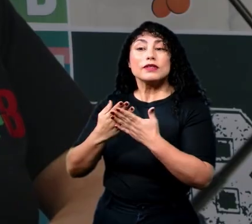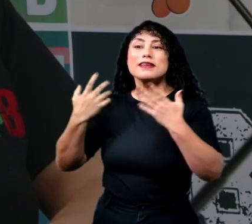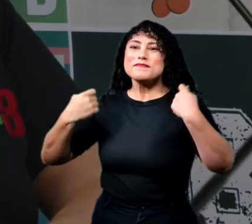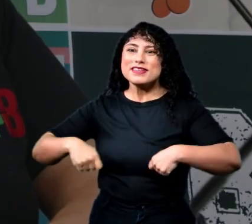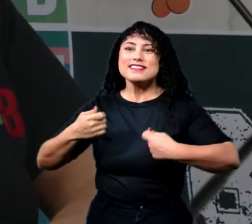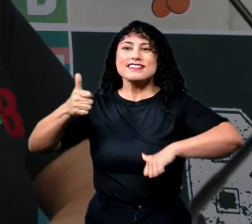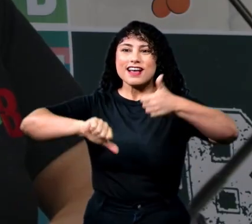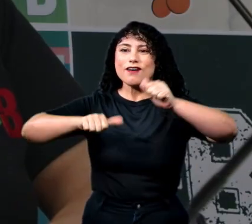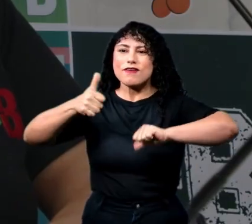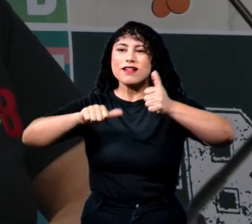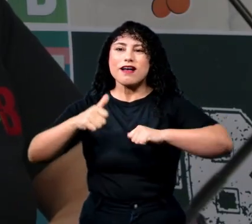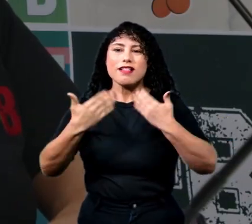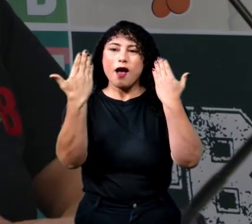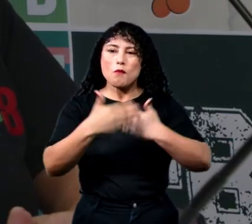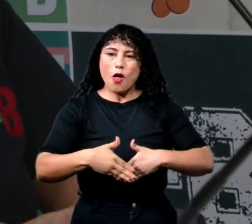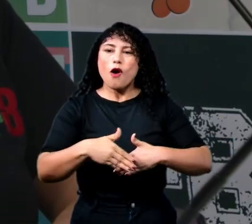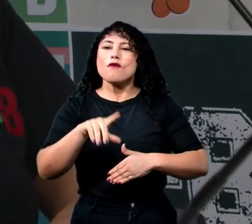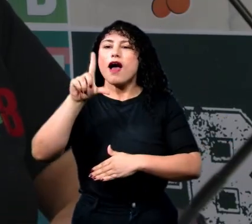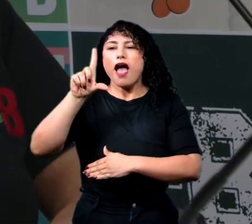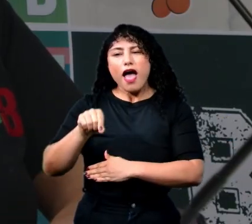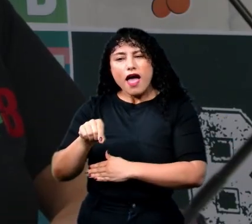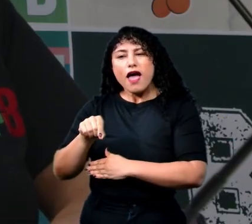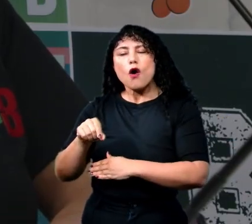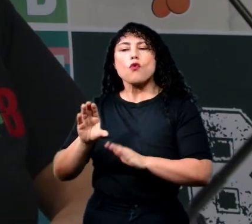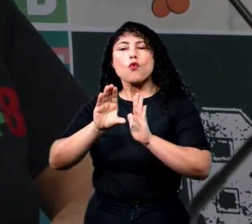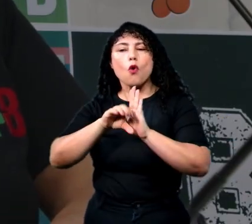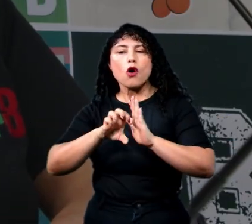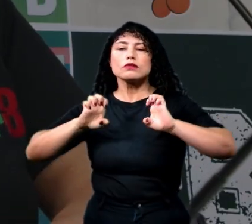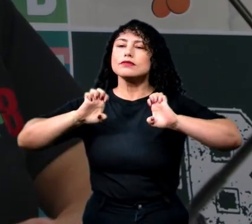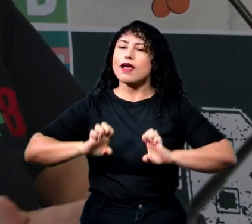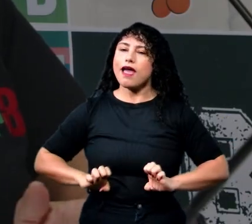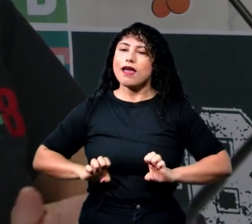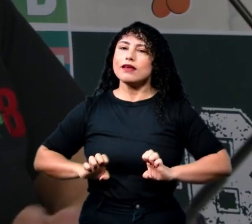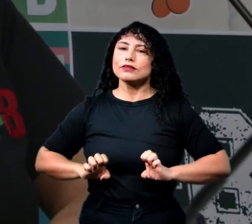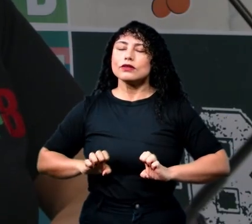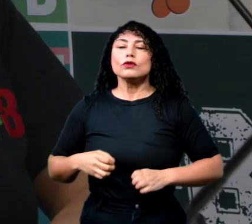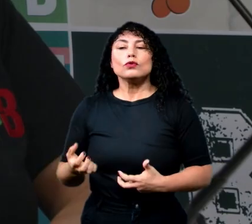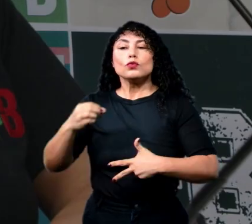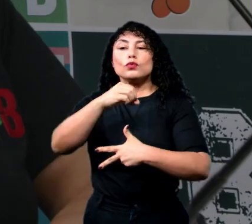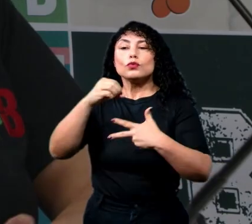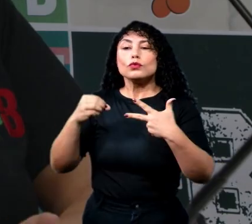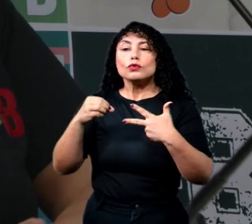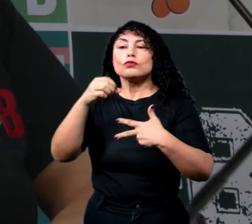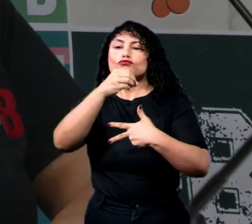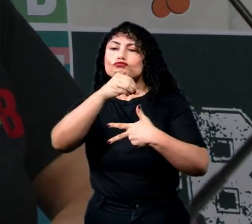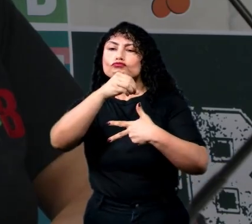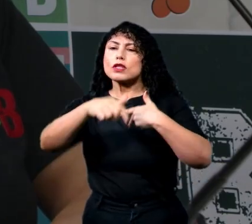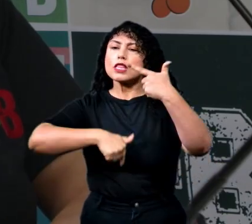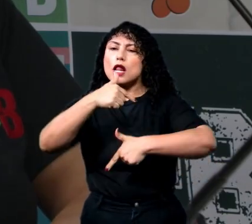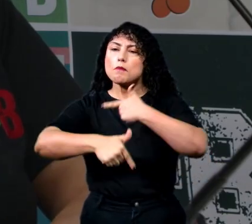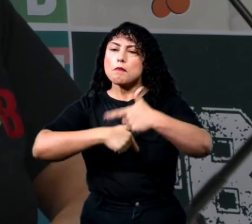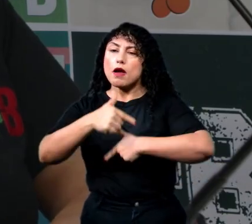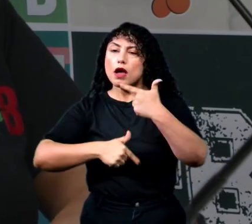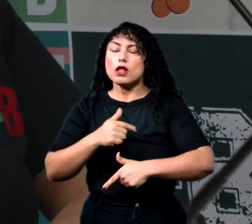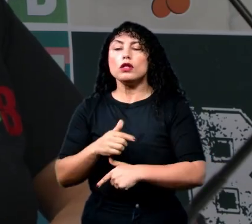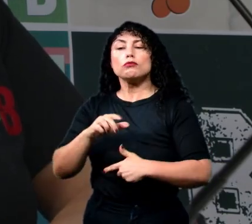precisamos avaliar, né, na prova é exatamente o código de ética do executivo, né, dos servidores que atuam no